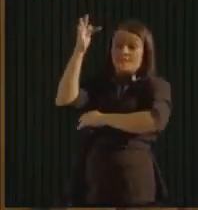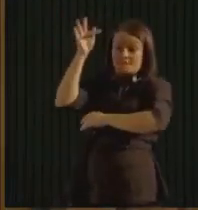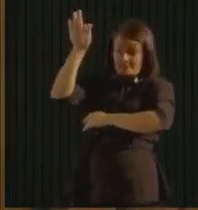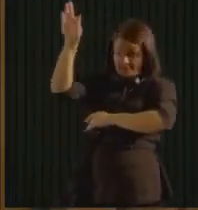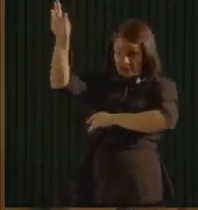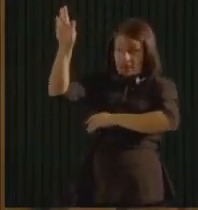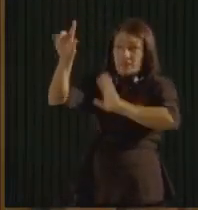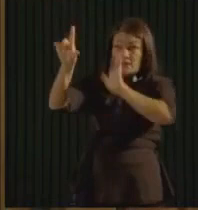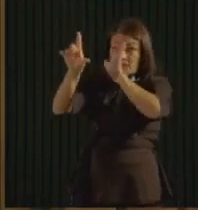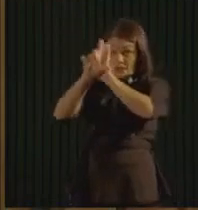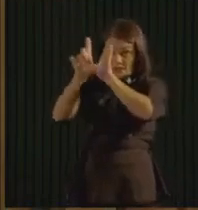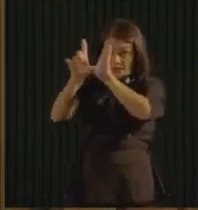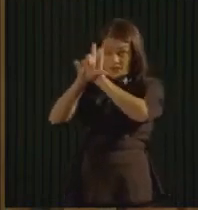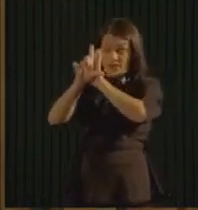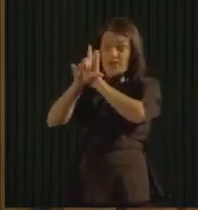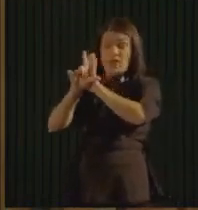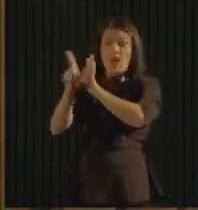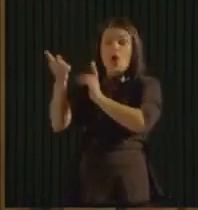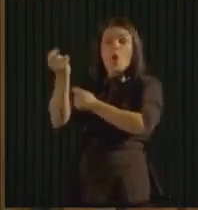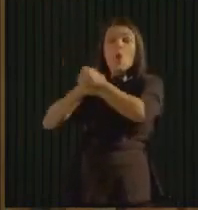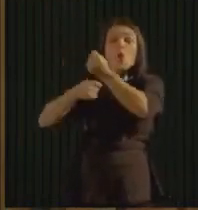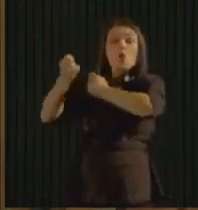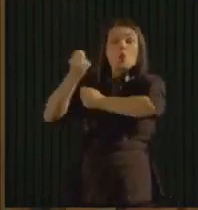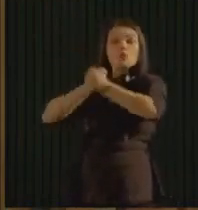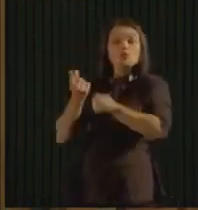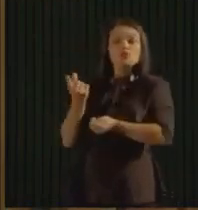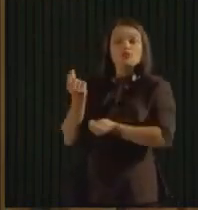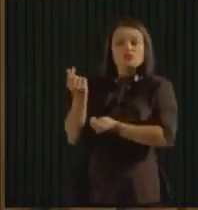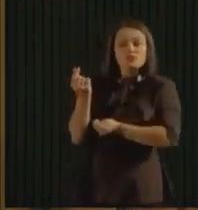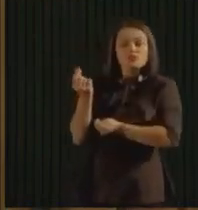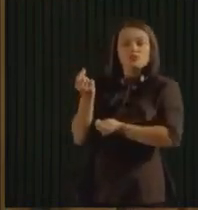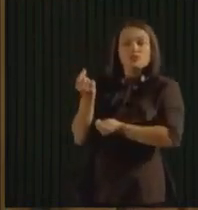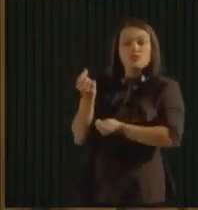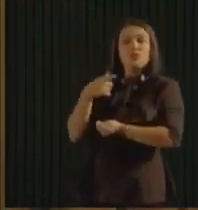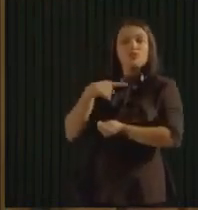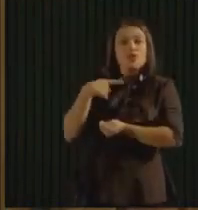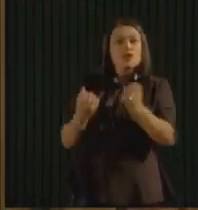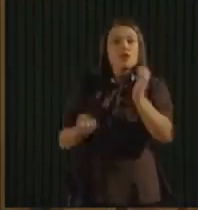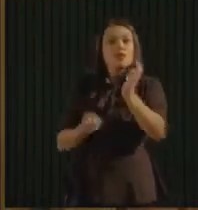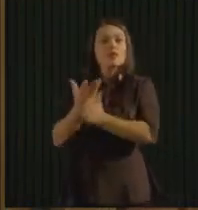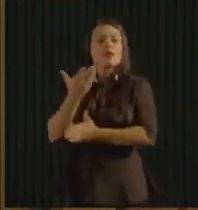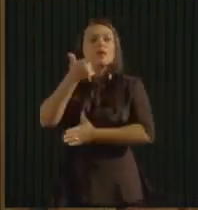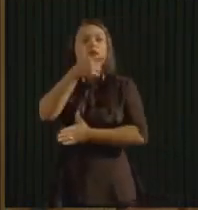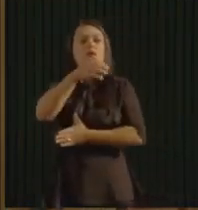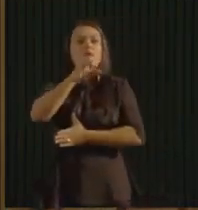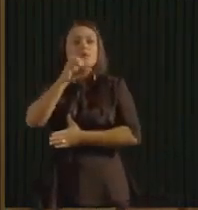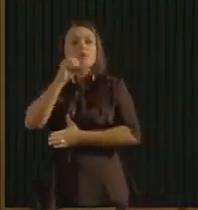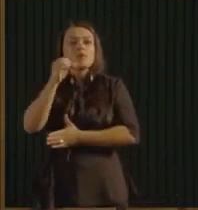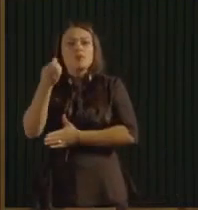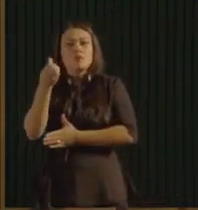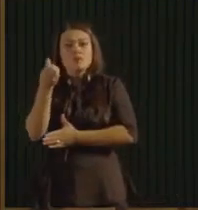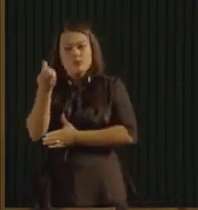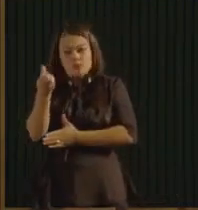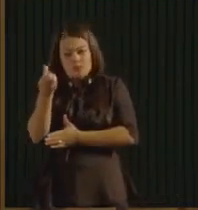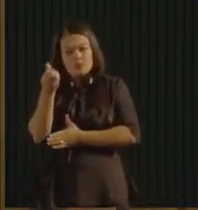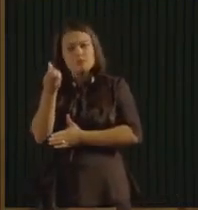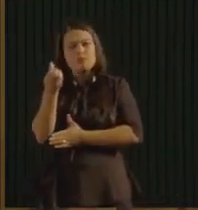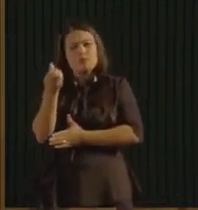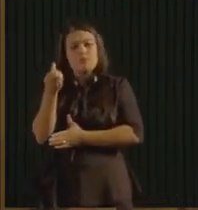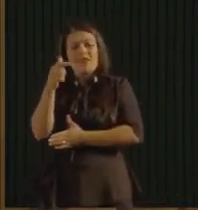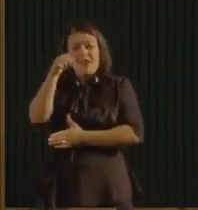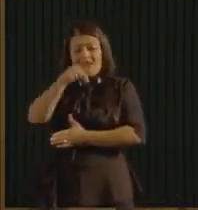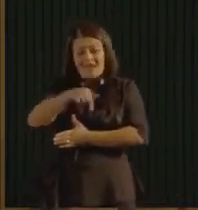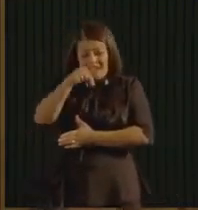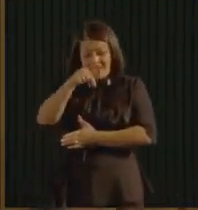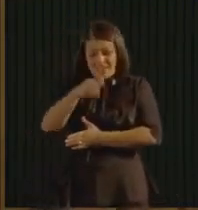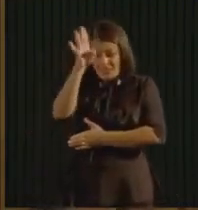a lei da economia circular foi lançada em 2015. E, lamentavelmente, no Brasil agora